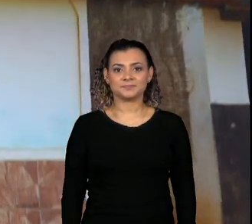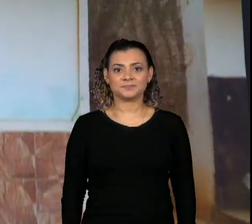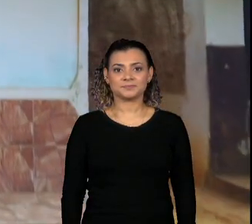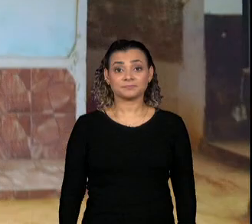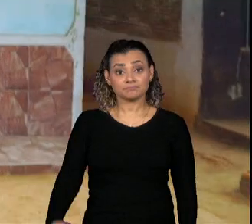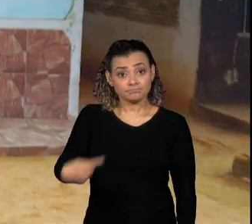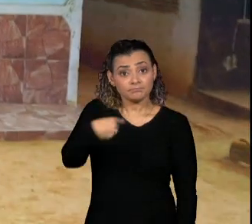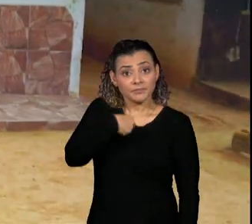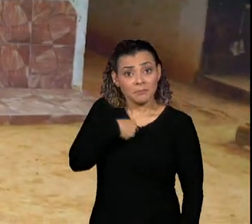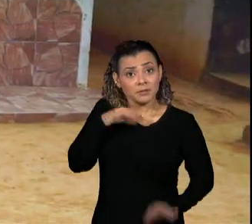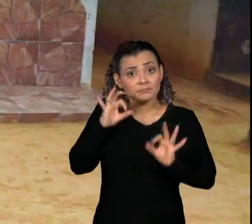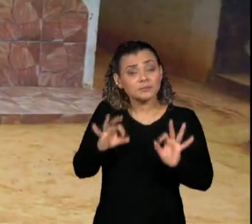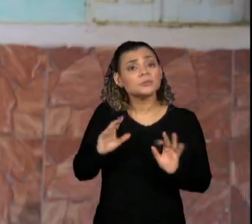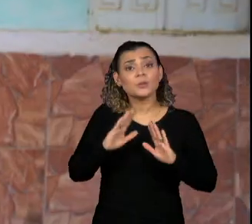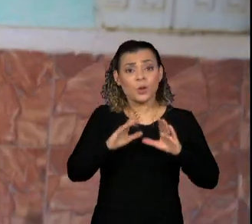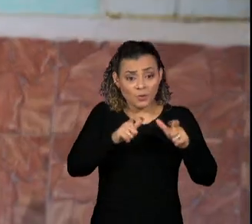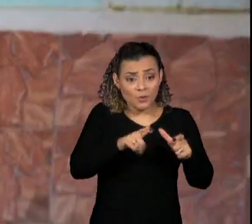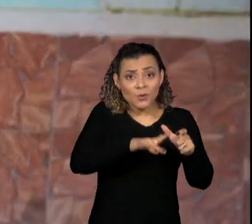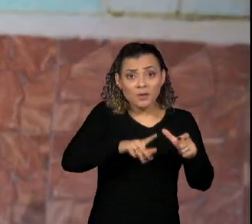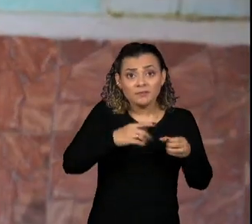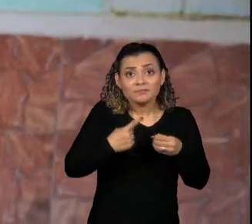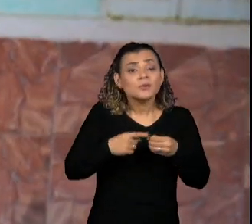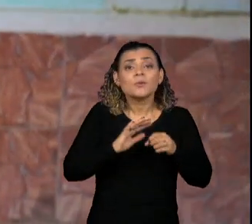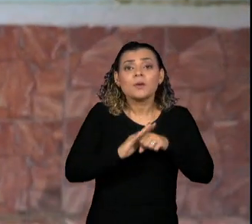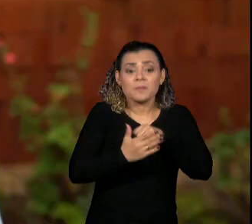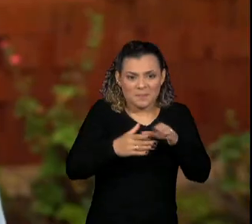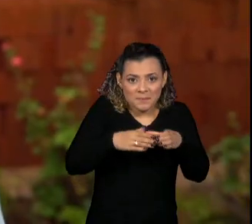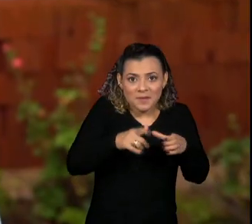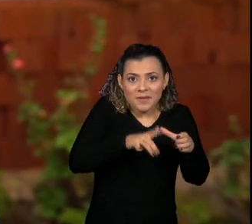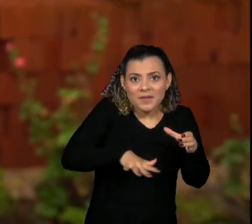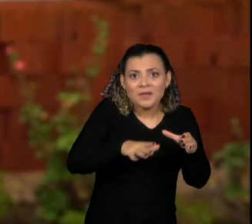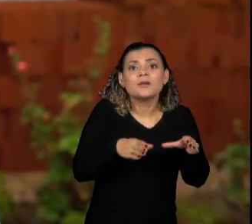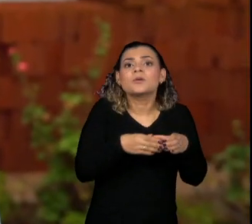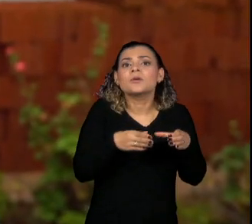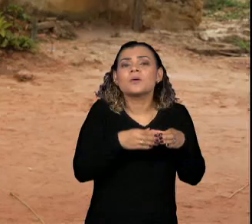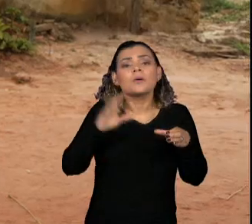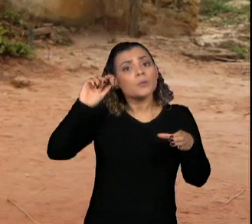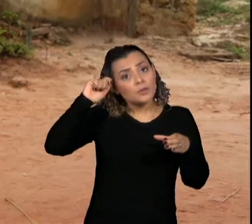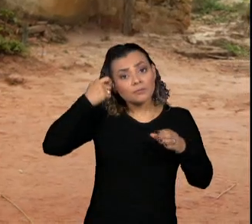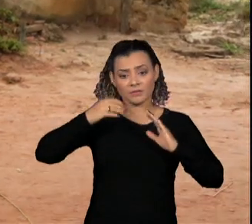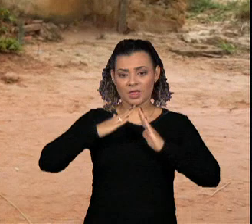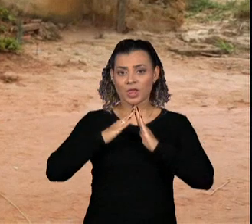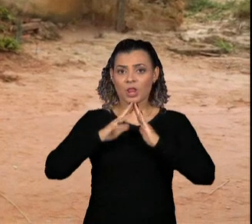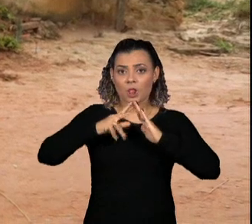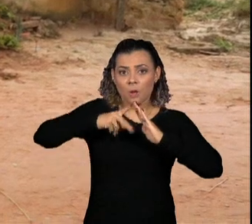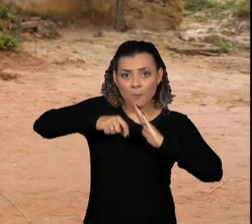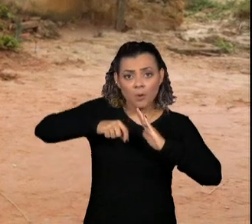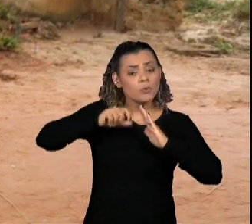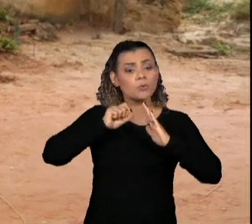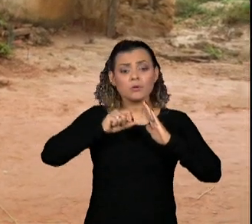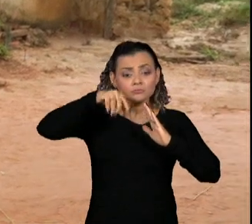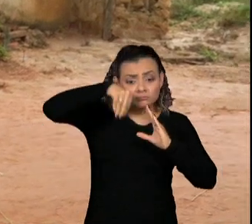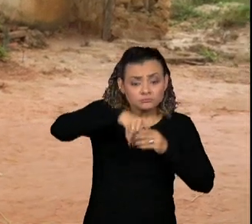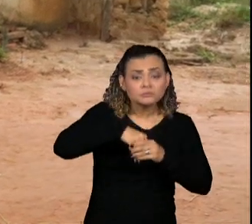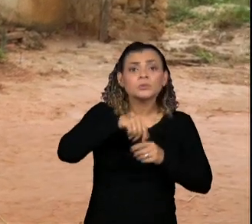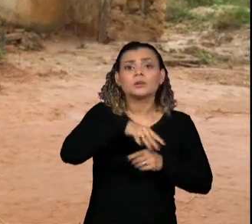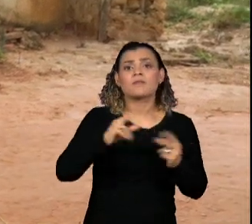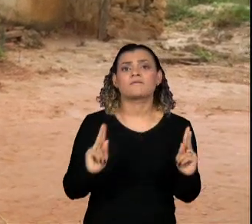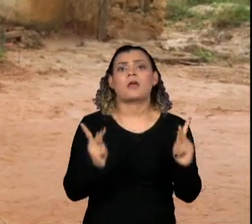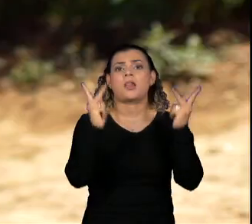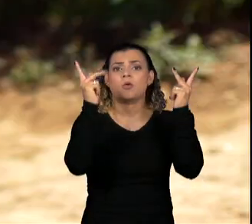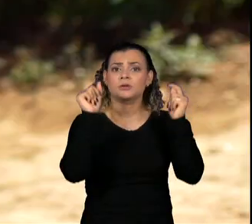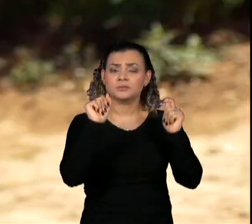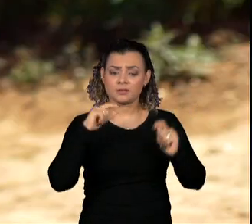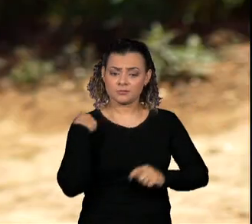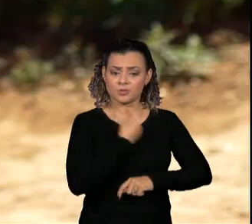Para mim ela é tudo, que é uma comunidade negra. E a gente aprendeu a valorizar a nossa